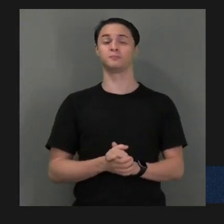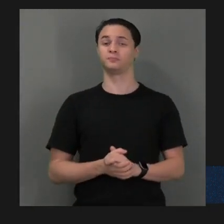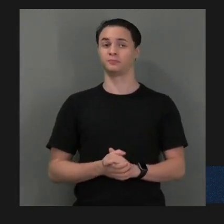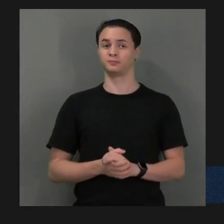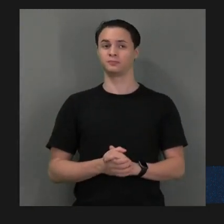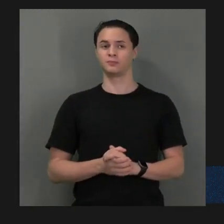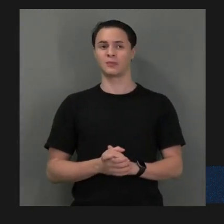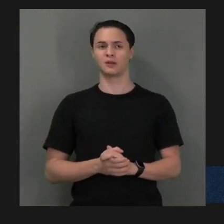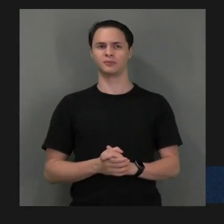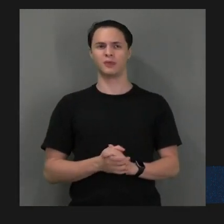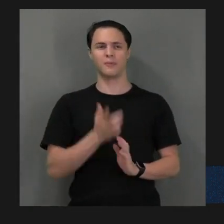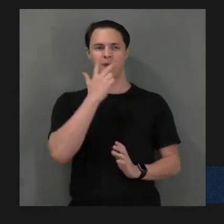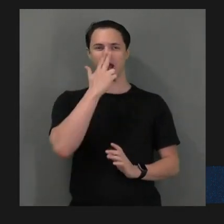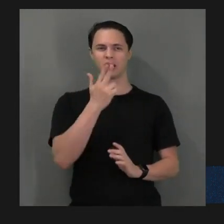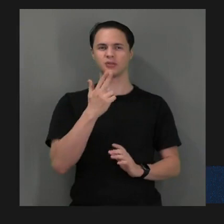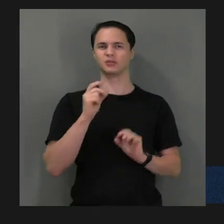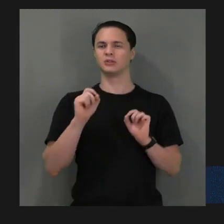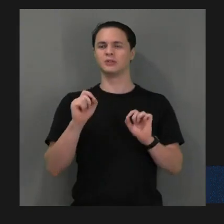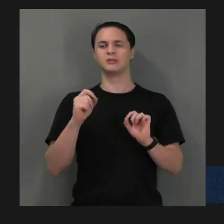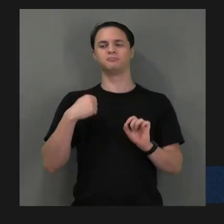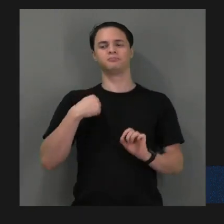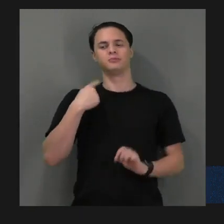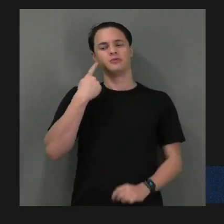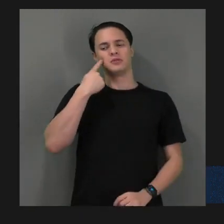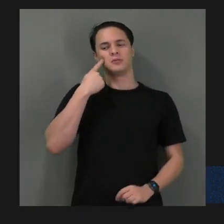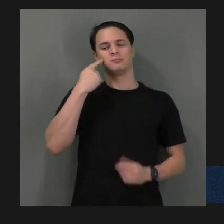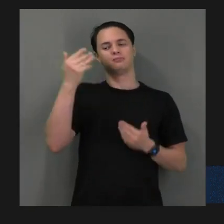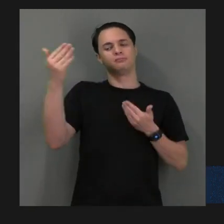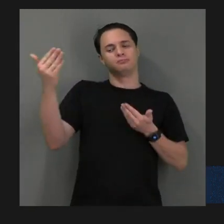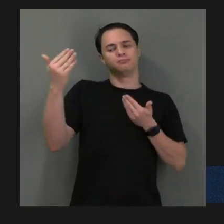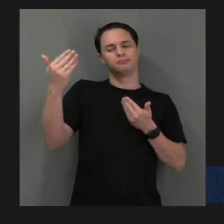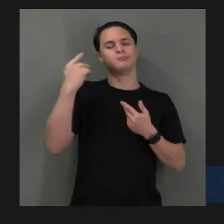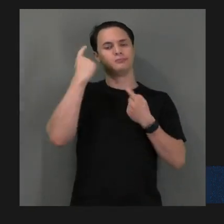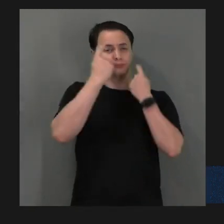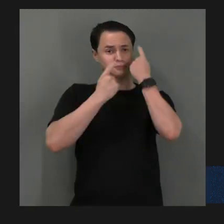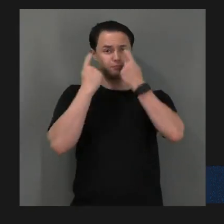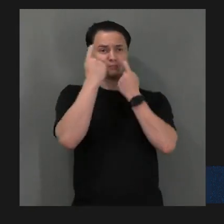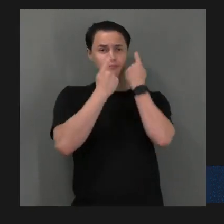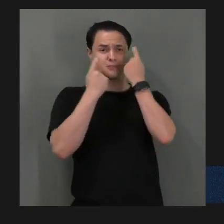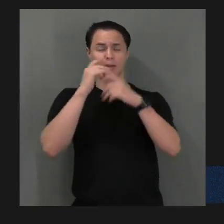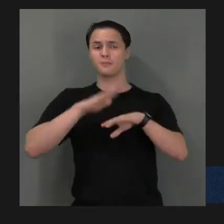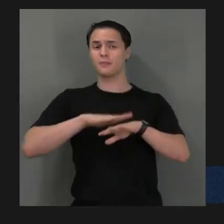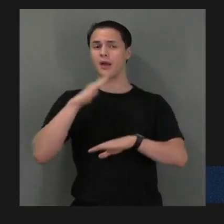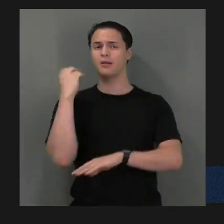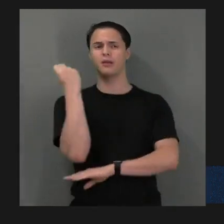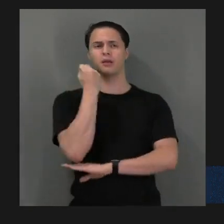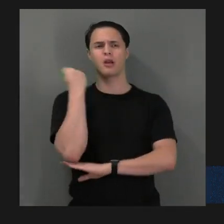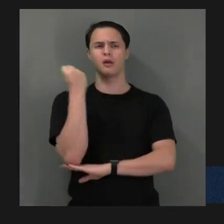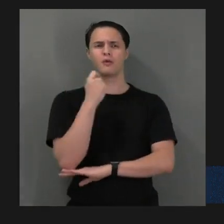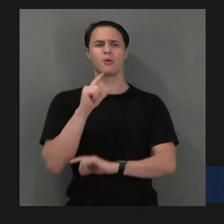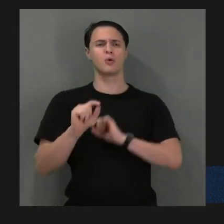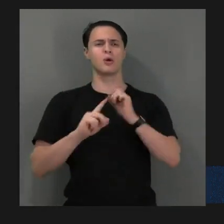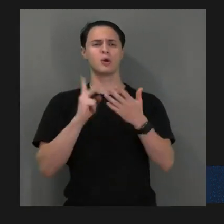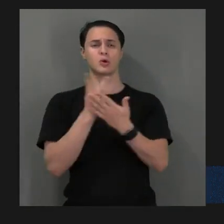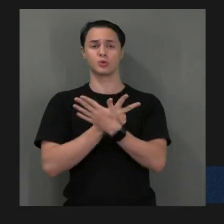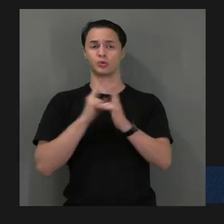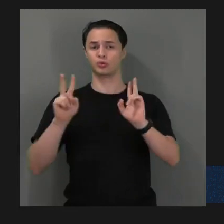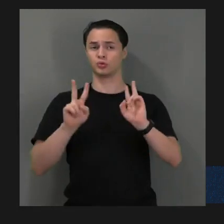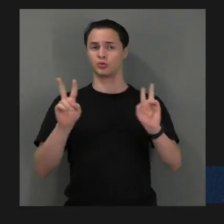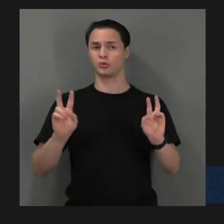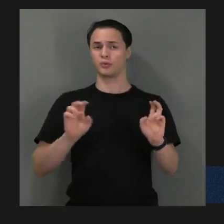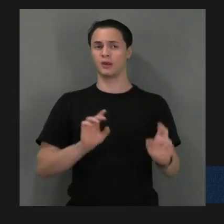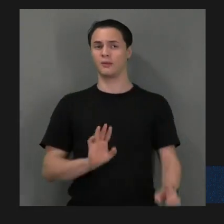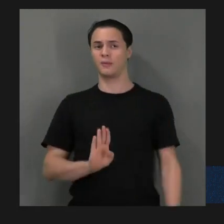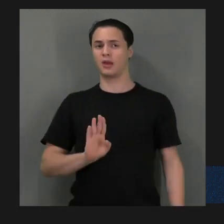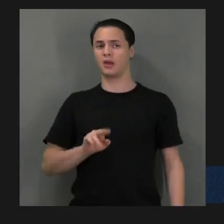Esse alinhamento ideológico me preocupa muito, né? E o mais grave de tudo isso, sobre a questão do BNDES,